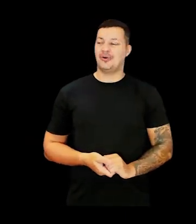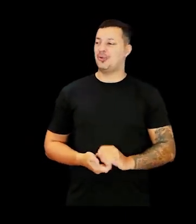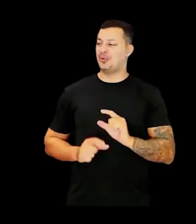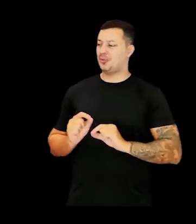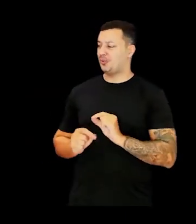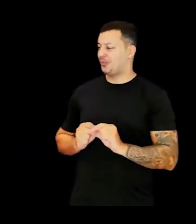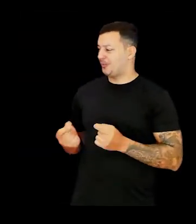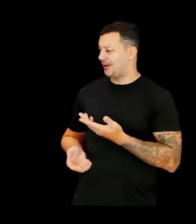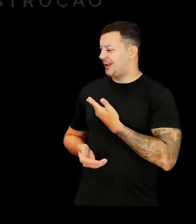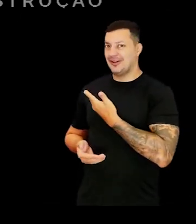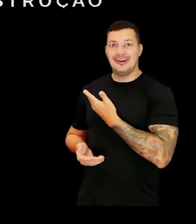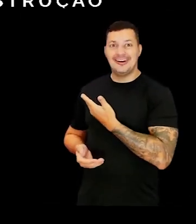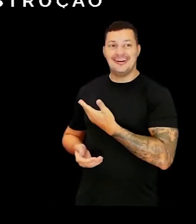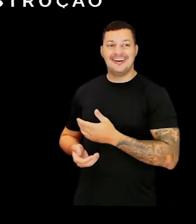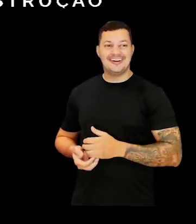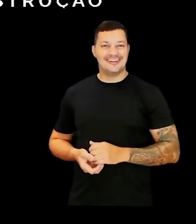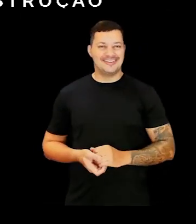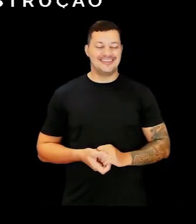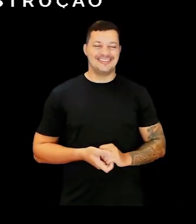Atrás do companheiro.